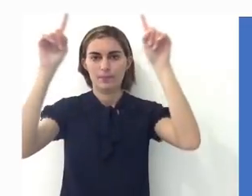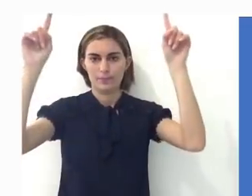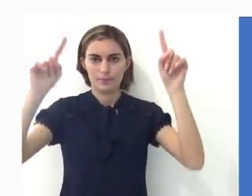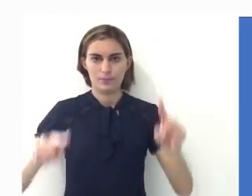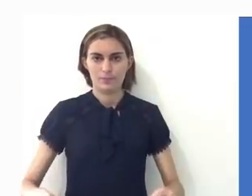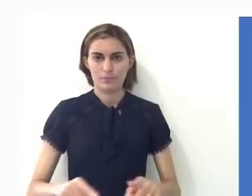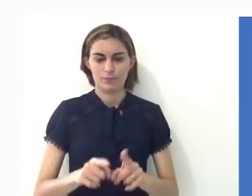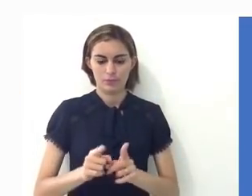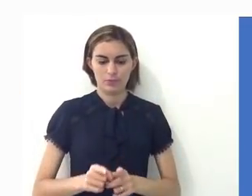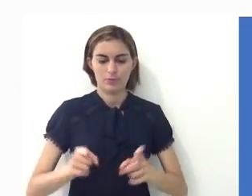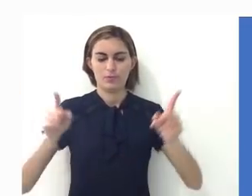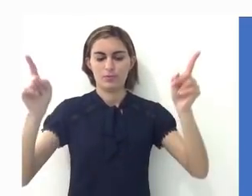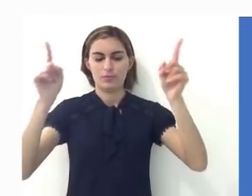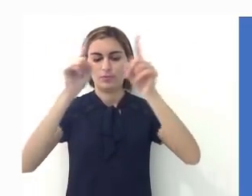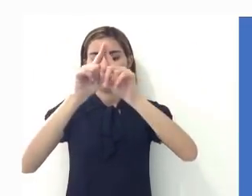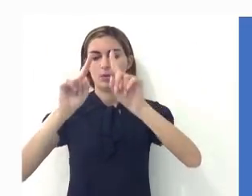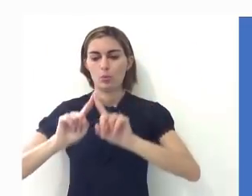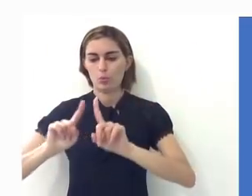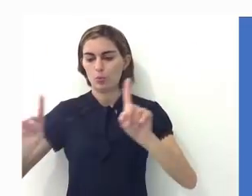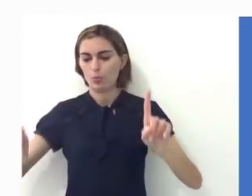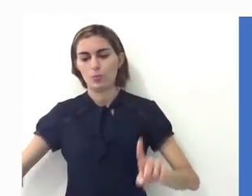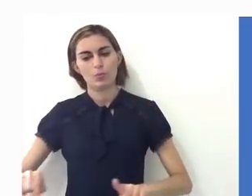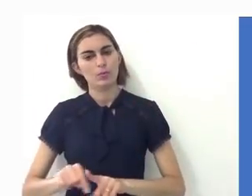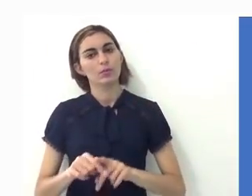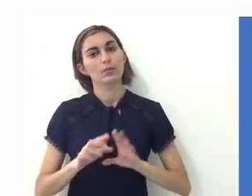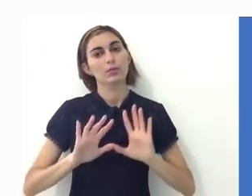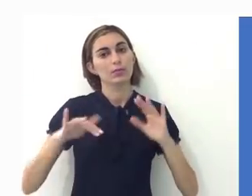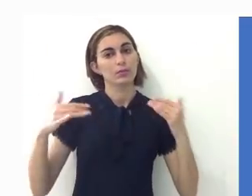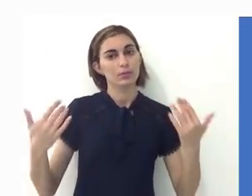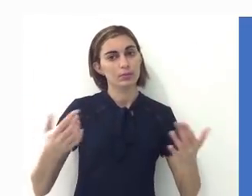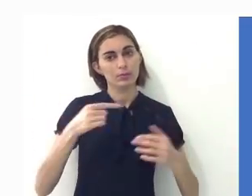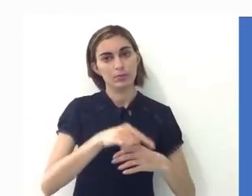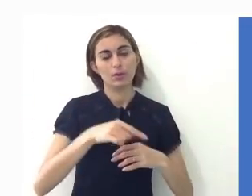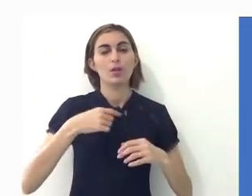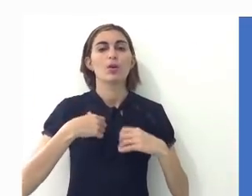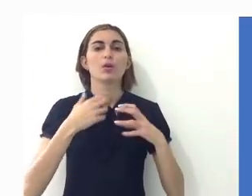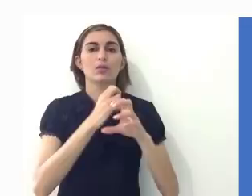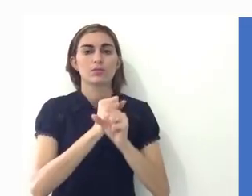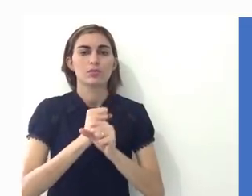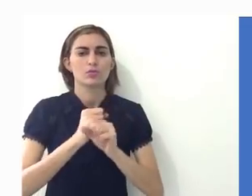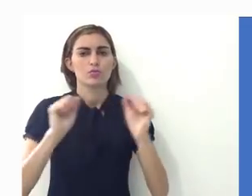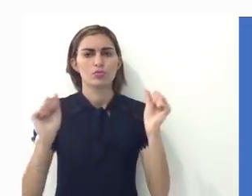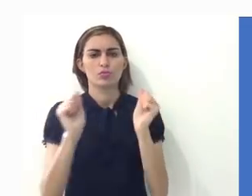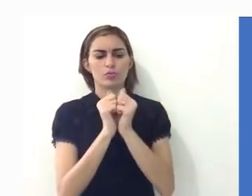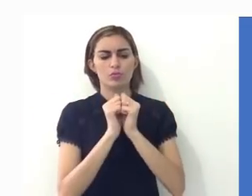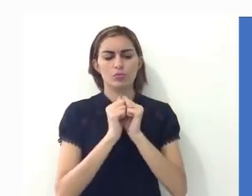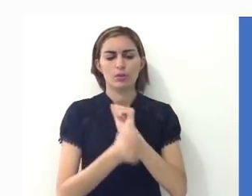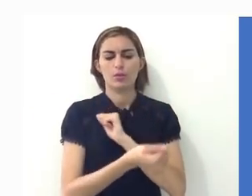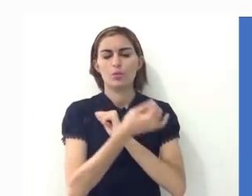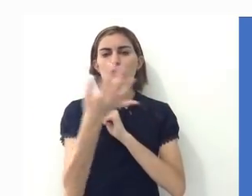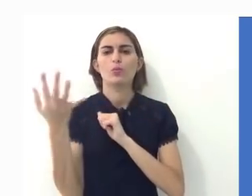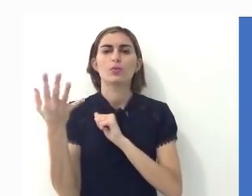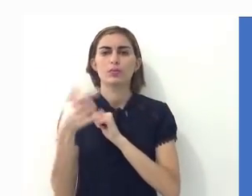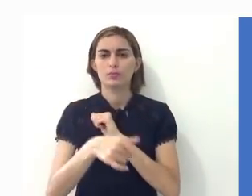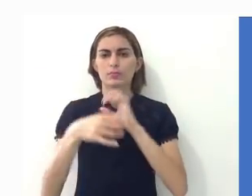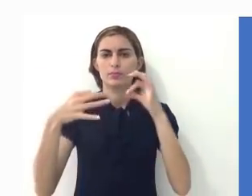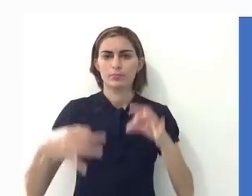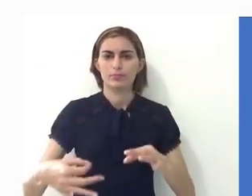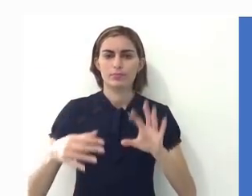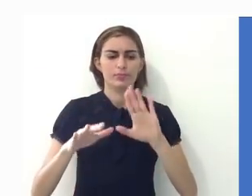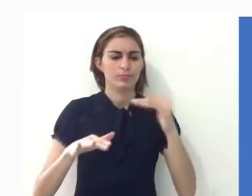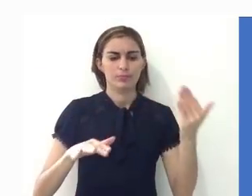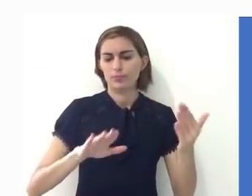Um retângulo, um trapézio isósceles e um quadrado. Então, dessas alternativas, quando a gente juntar a